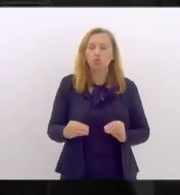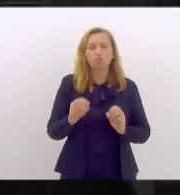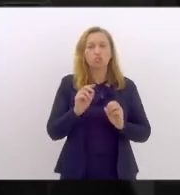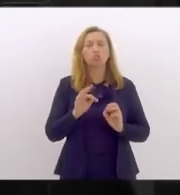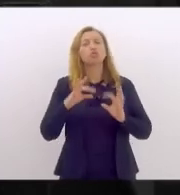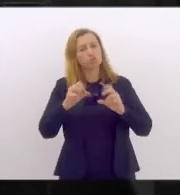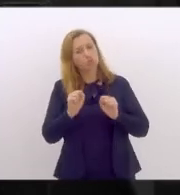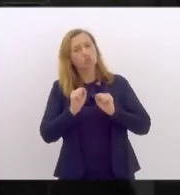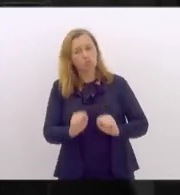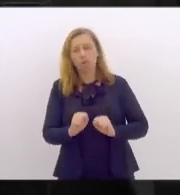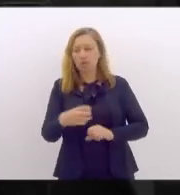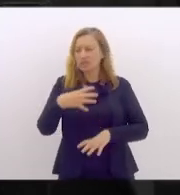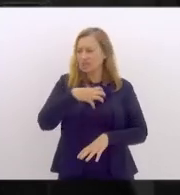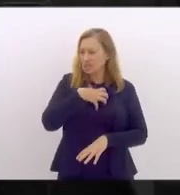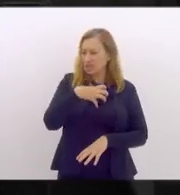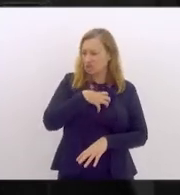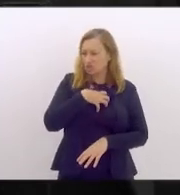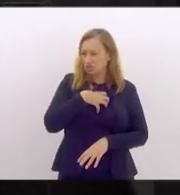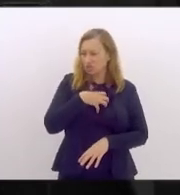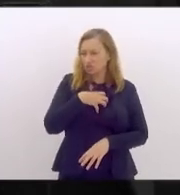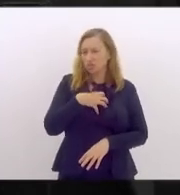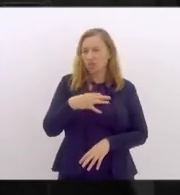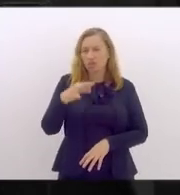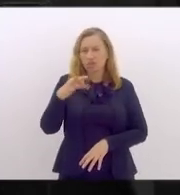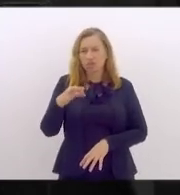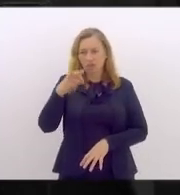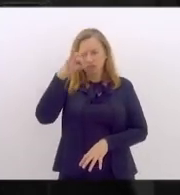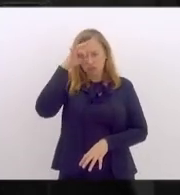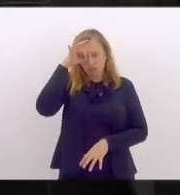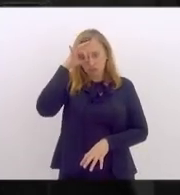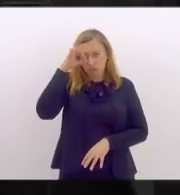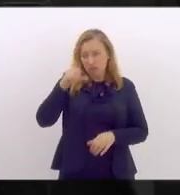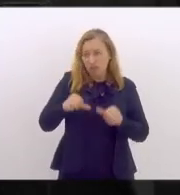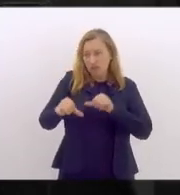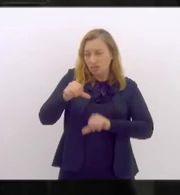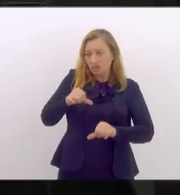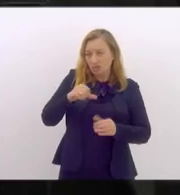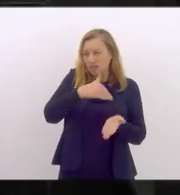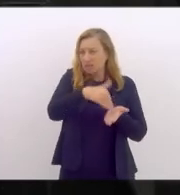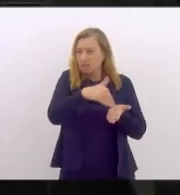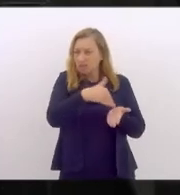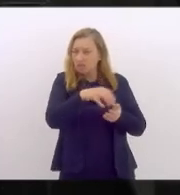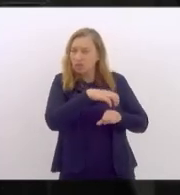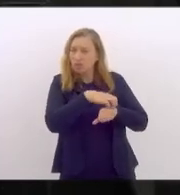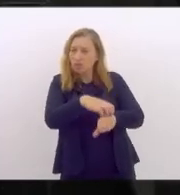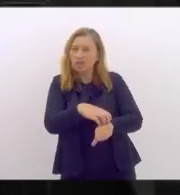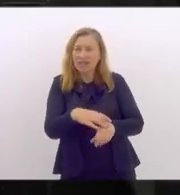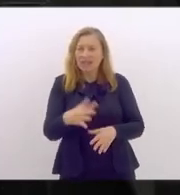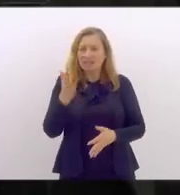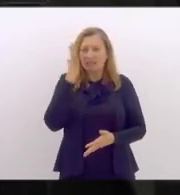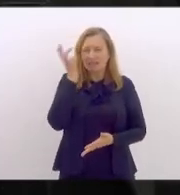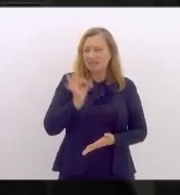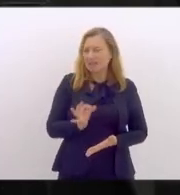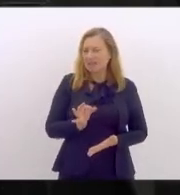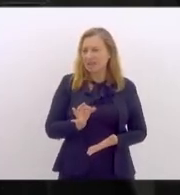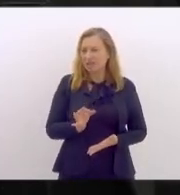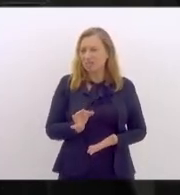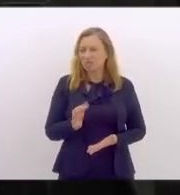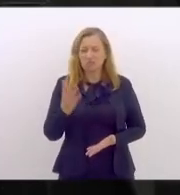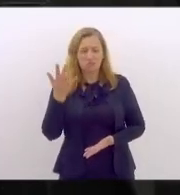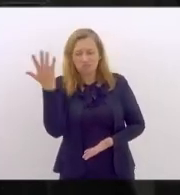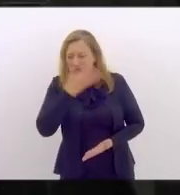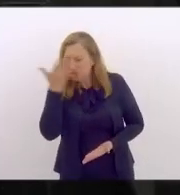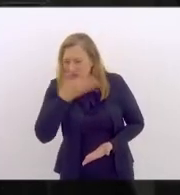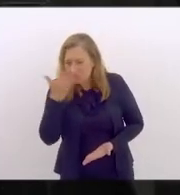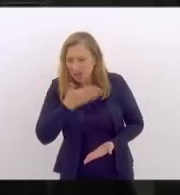pode tudo sente a secretaria de transplante é o contrário de Hórus nada sabe nada a ver nada sente nada percebe nada